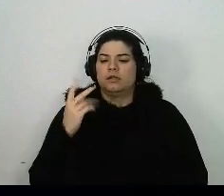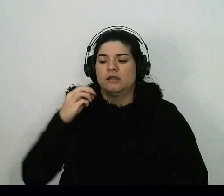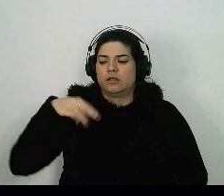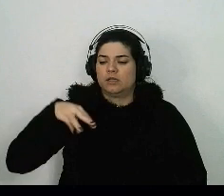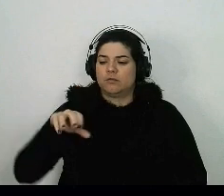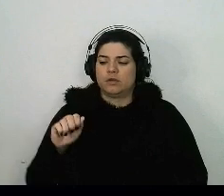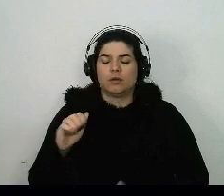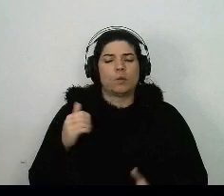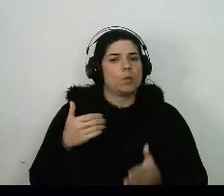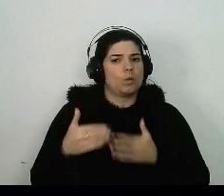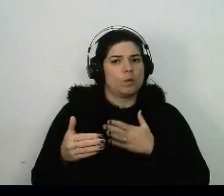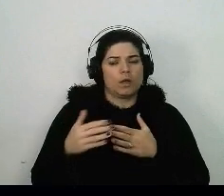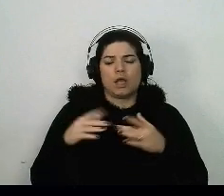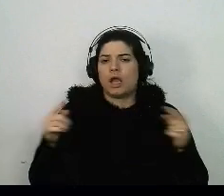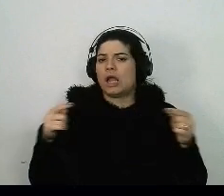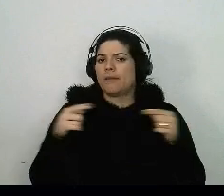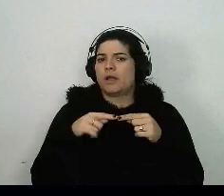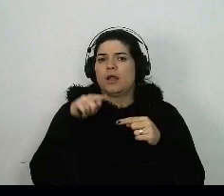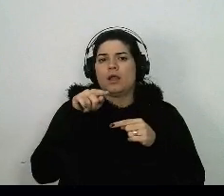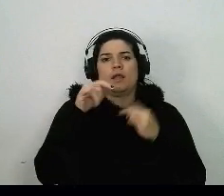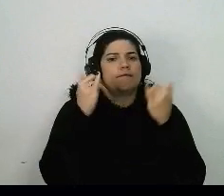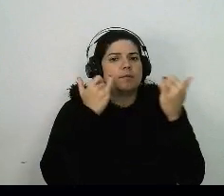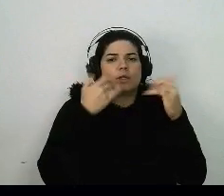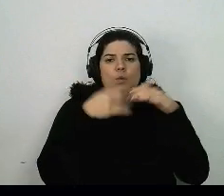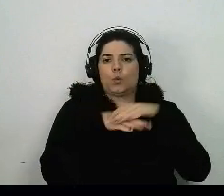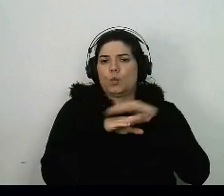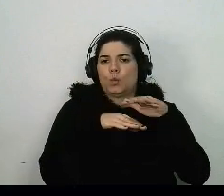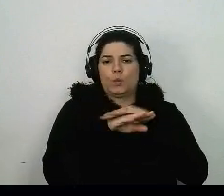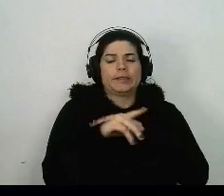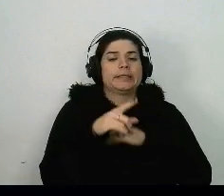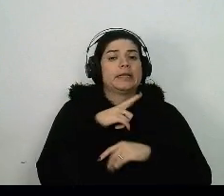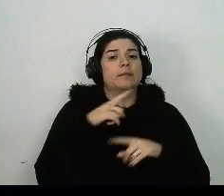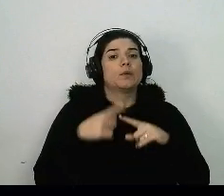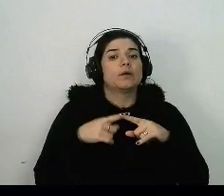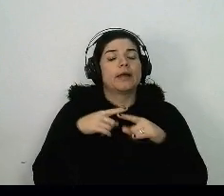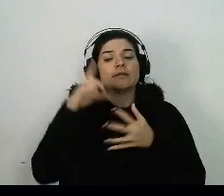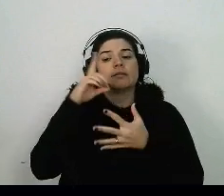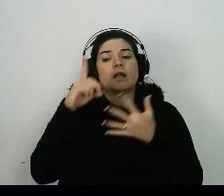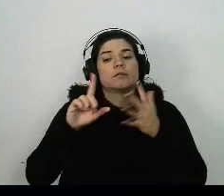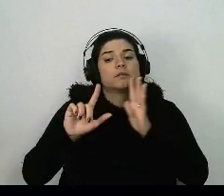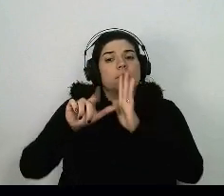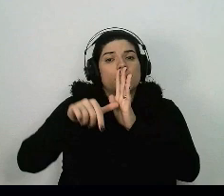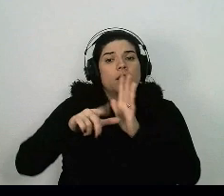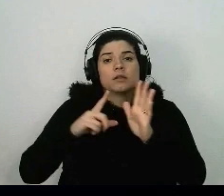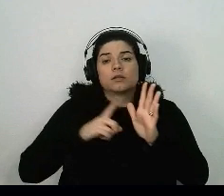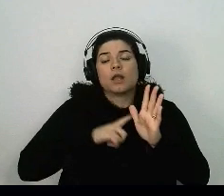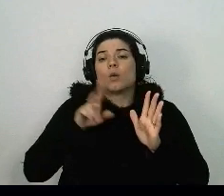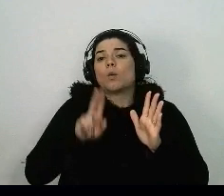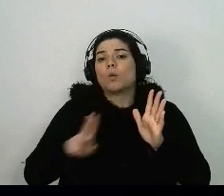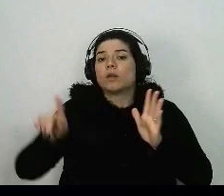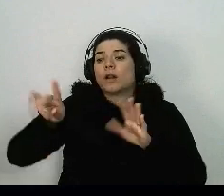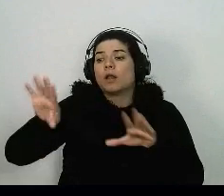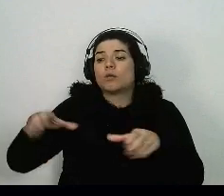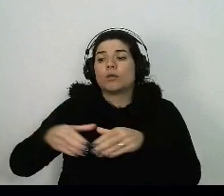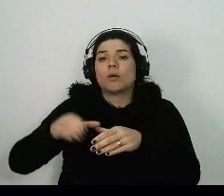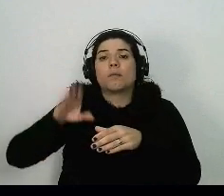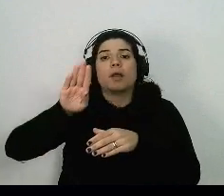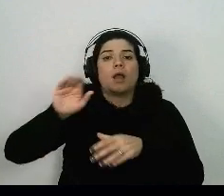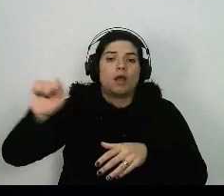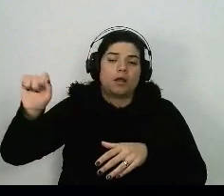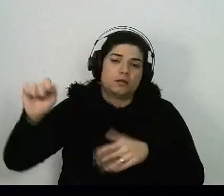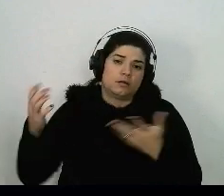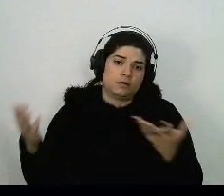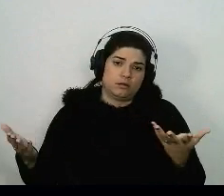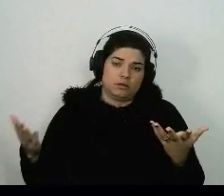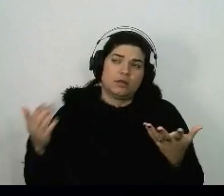respeito àquela informação que está sendo armazenada. Porque esses dados depois eles são consumidos lá pelo meu time de BI. Então, eu preciso saber,